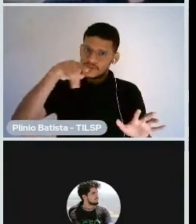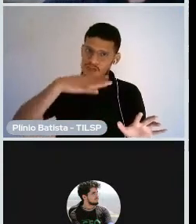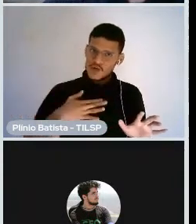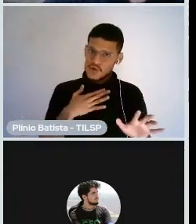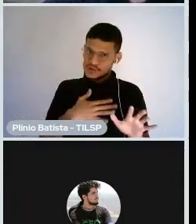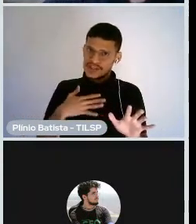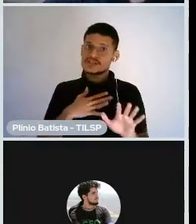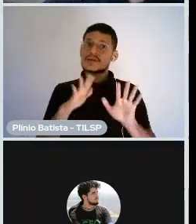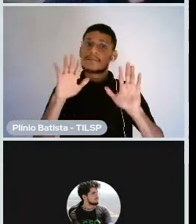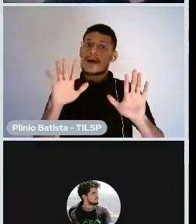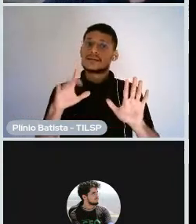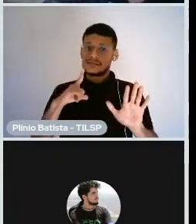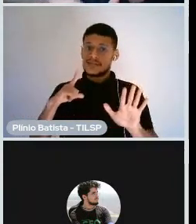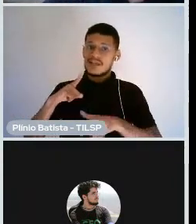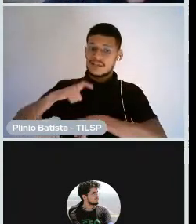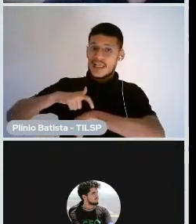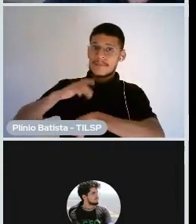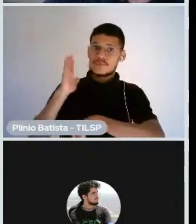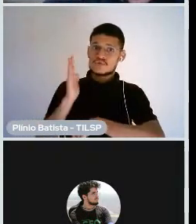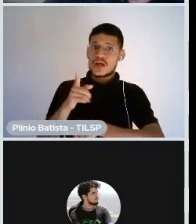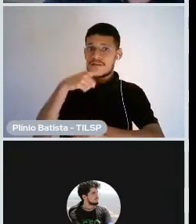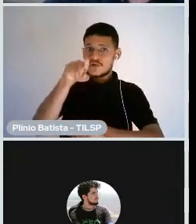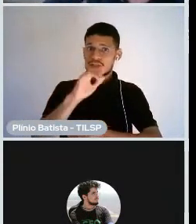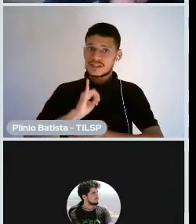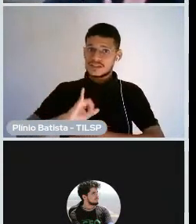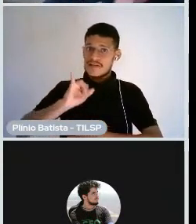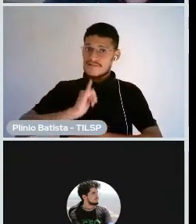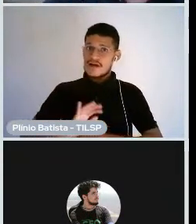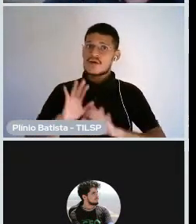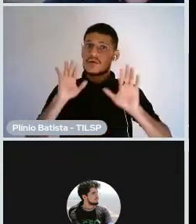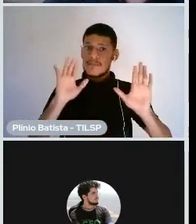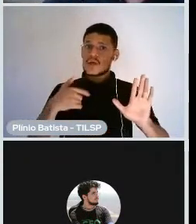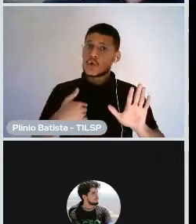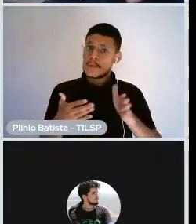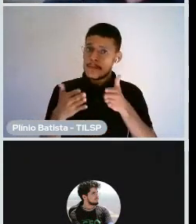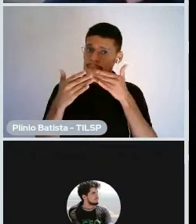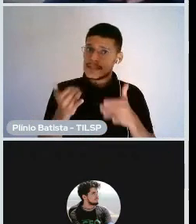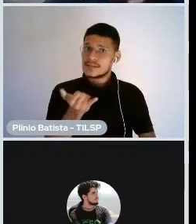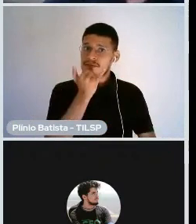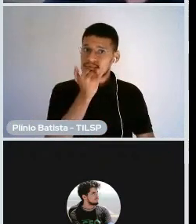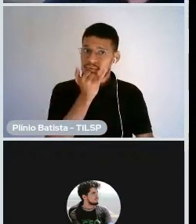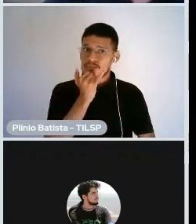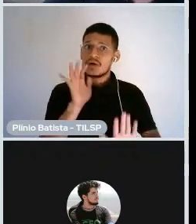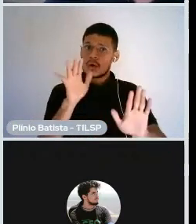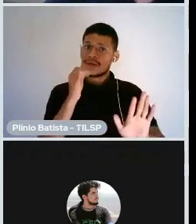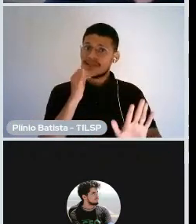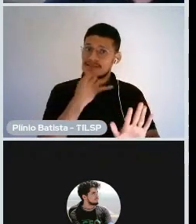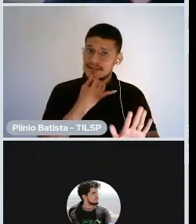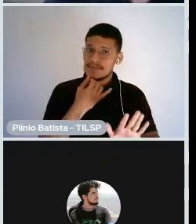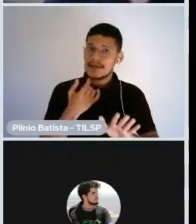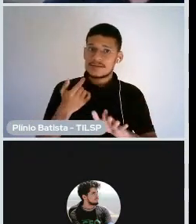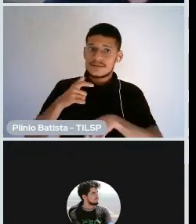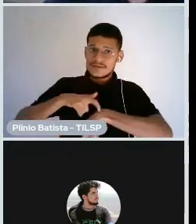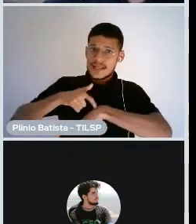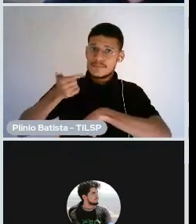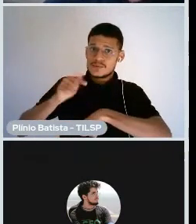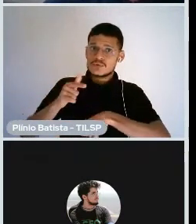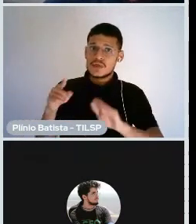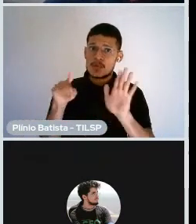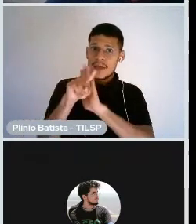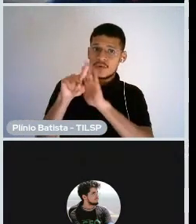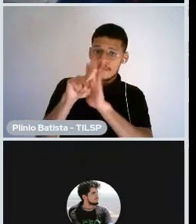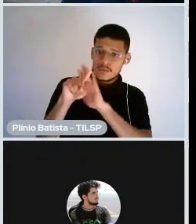Mas a gente já tomou tempo aqui de vocês, do intervalo de vocês. A gente pede até desculpa, tá? Não, infelizmente não deu tempo da gente responder algumas questões,